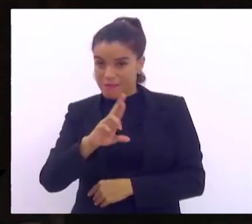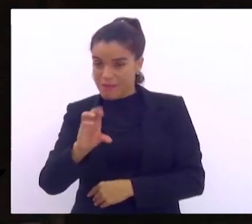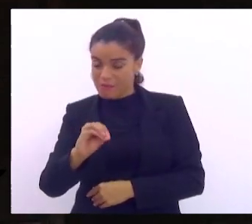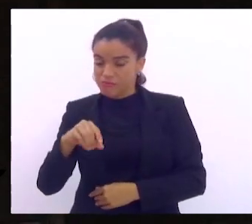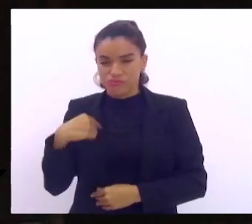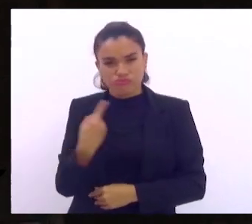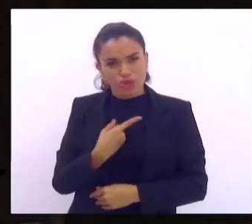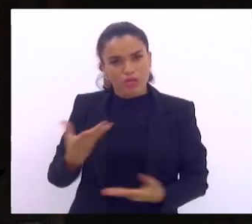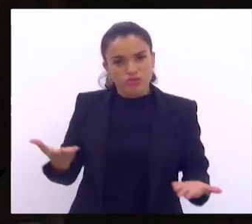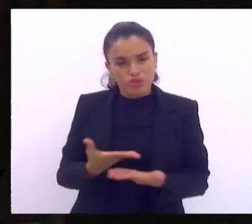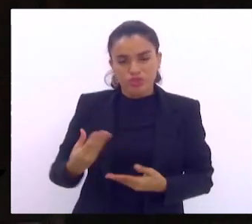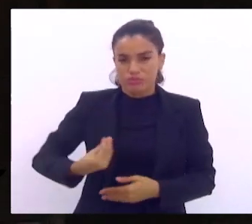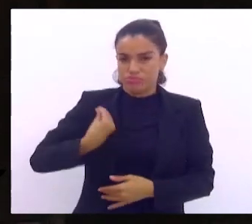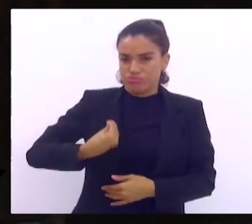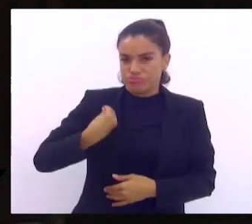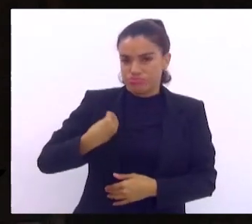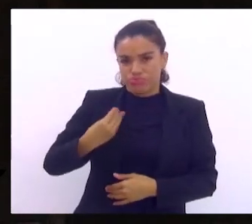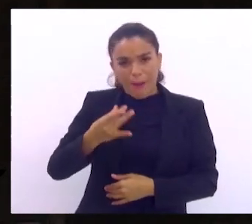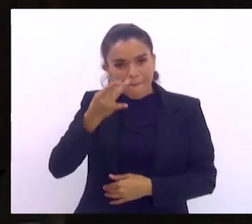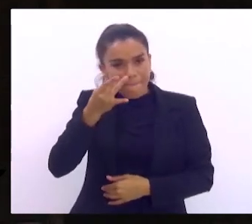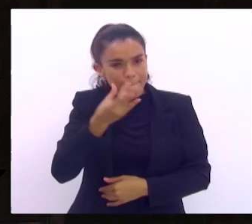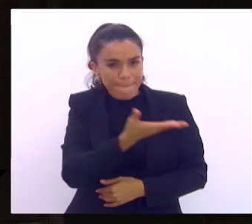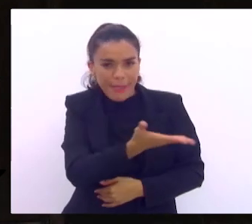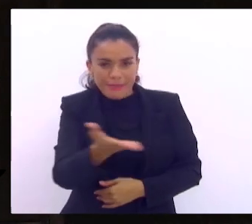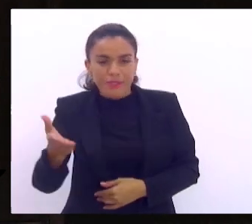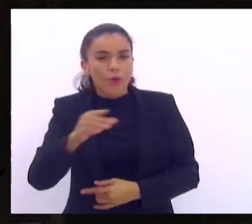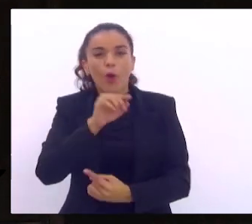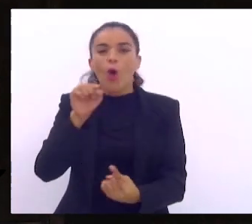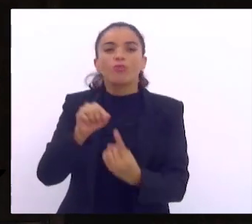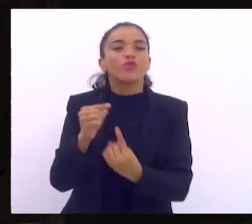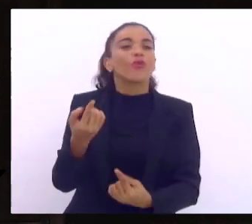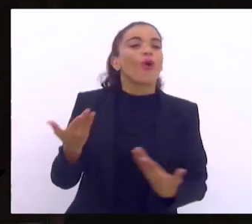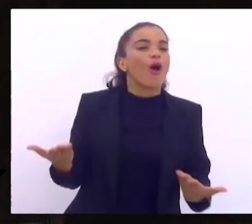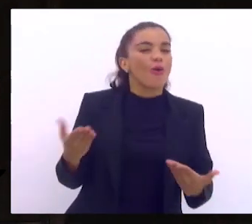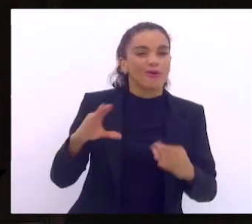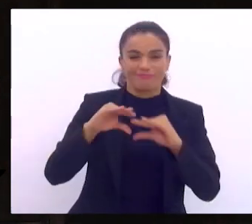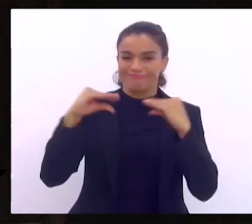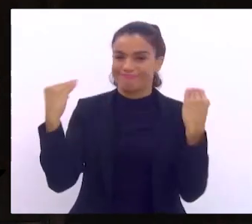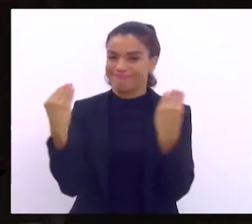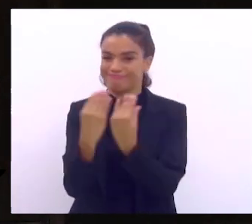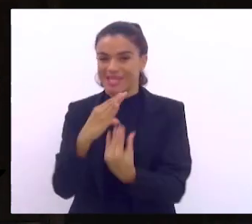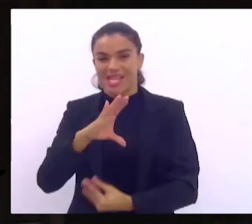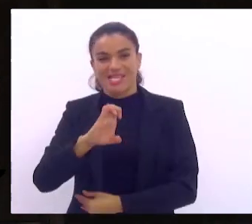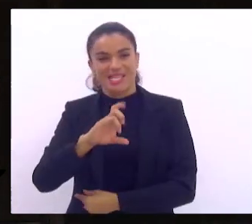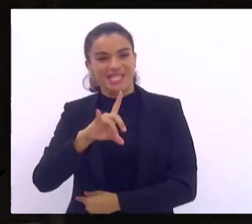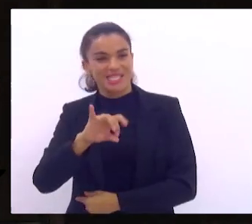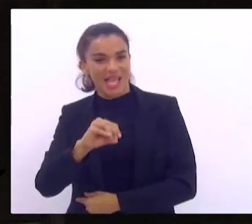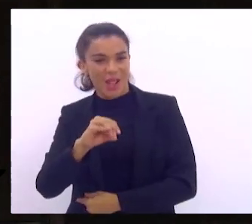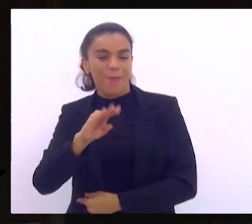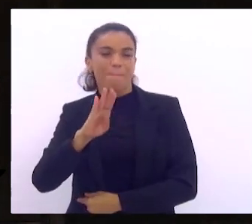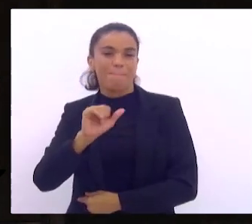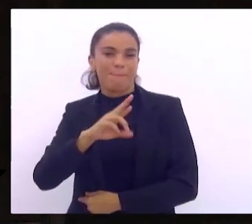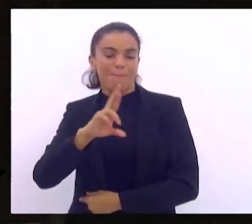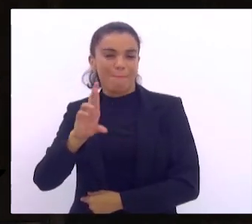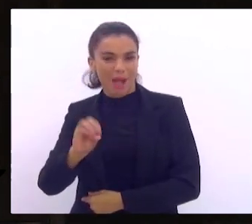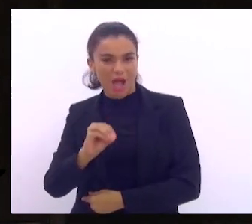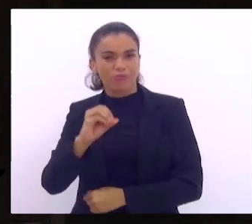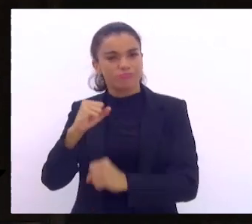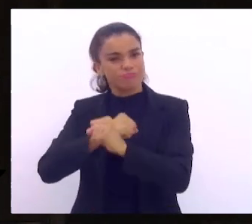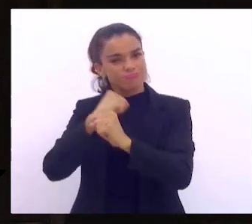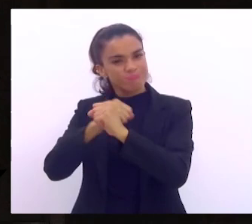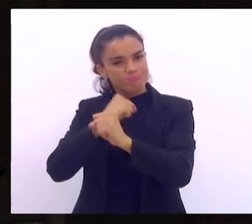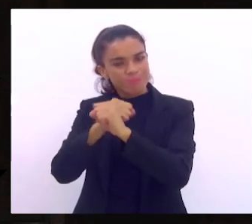aqui, todos aqui presentes, querendo que o estádio Célio de Barros realmente retorne, que ele seja